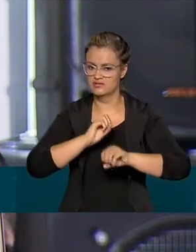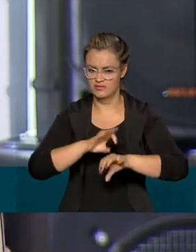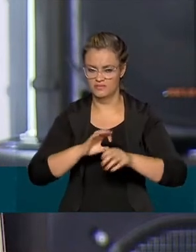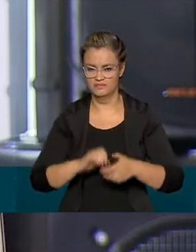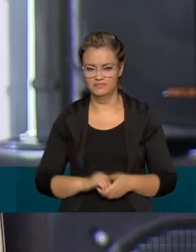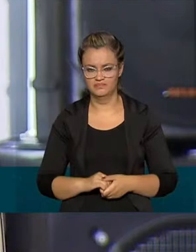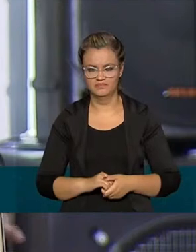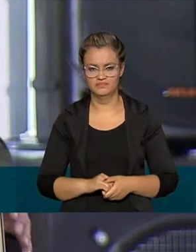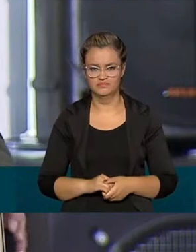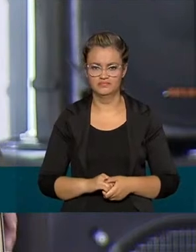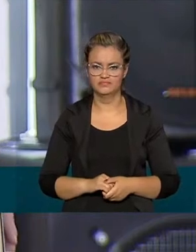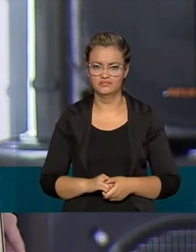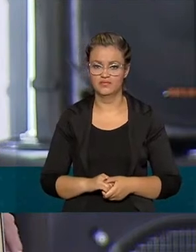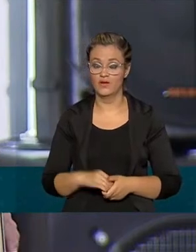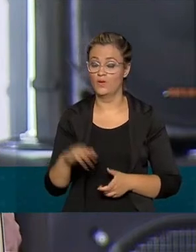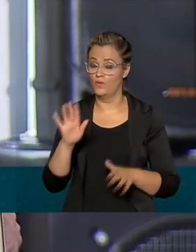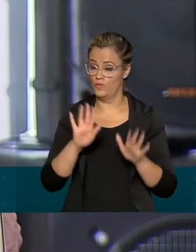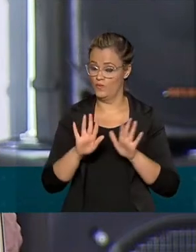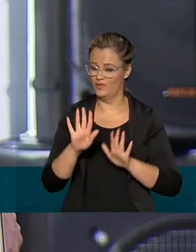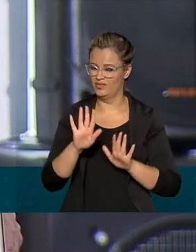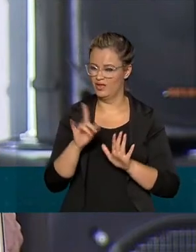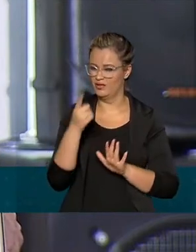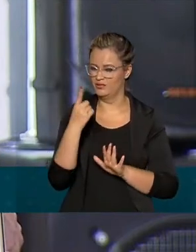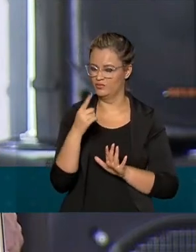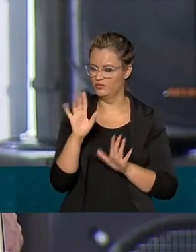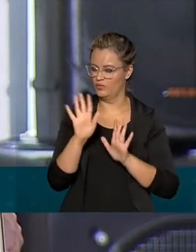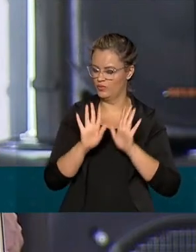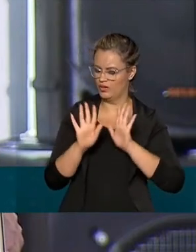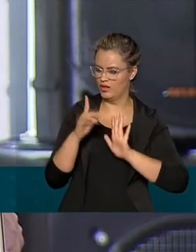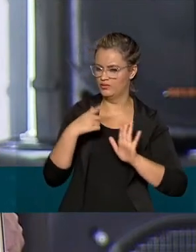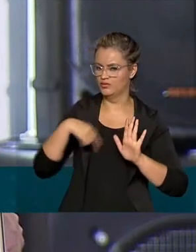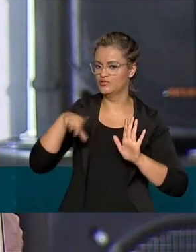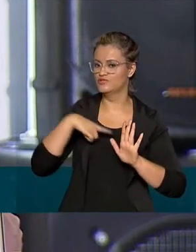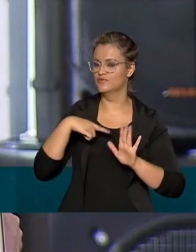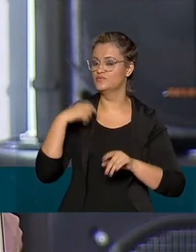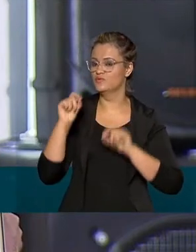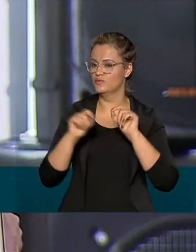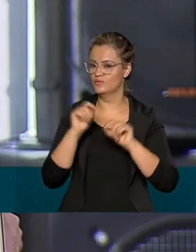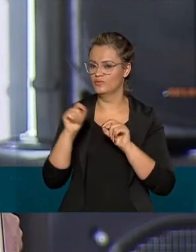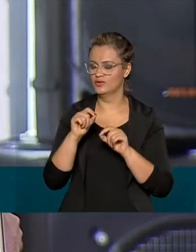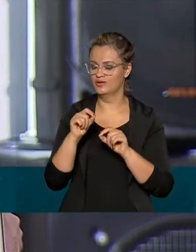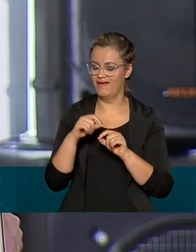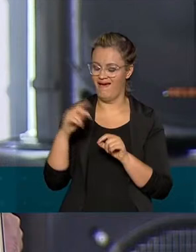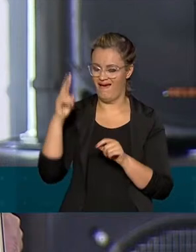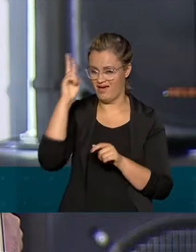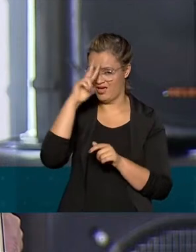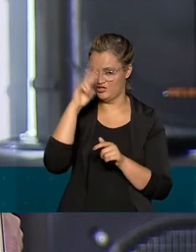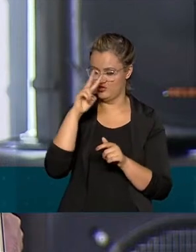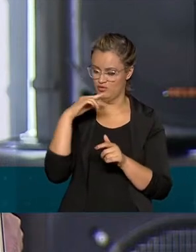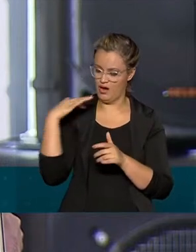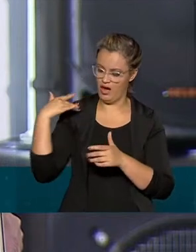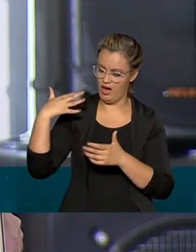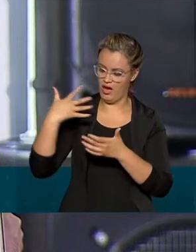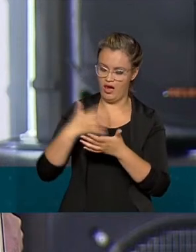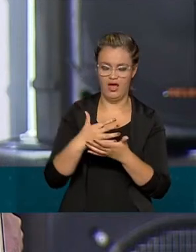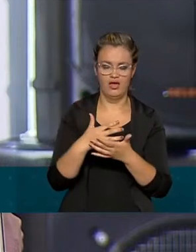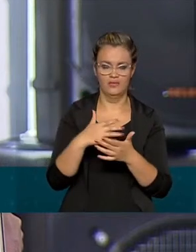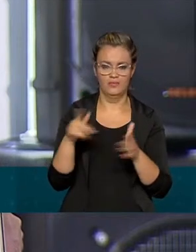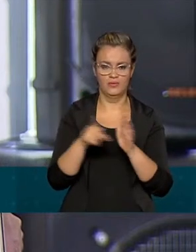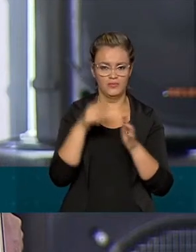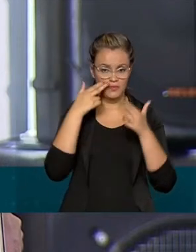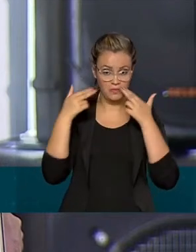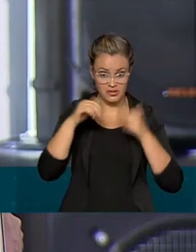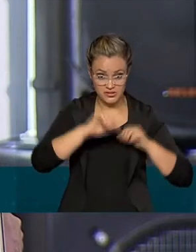programadas. Um cuidado particular foi dedicado à preservação da história do Exército, atividade essencial